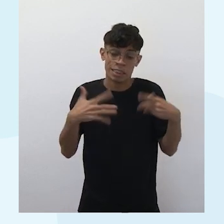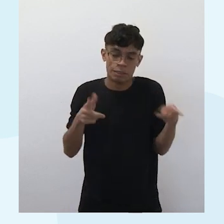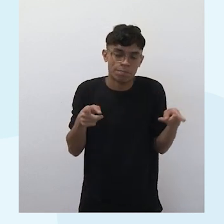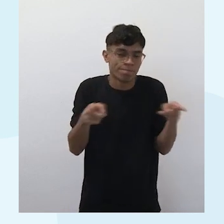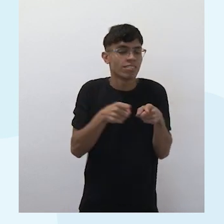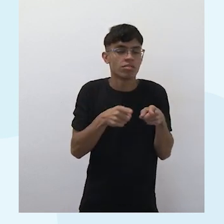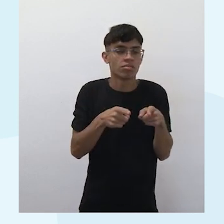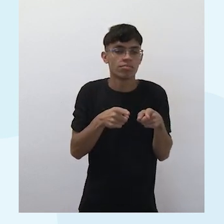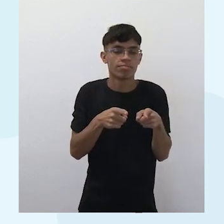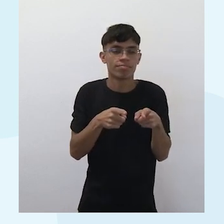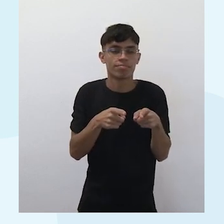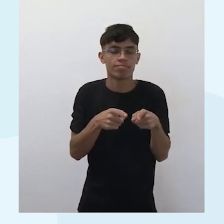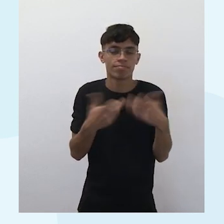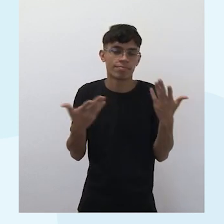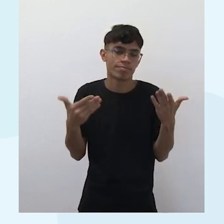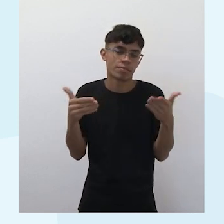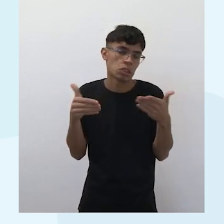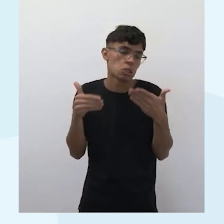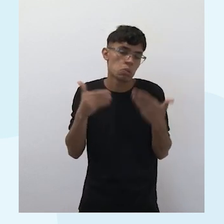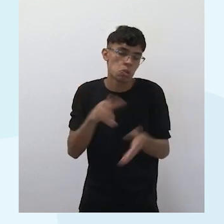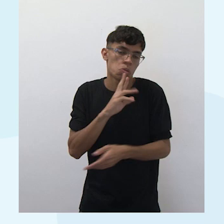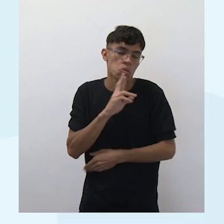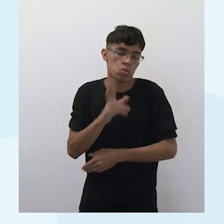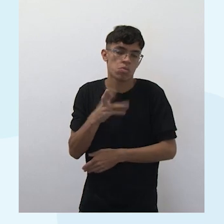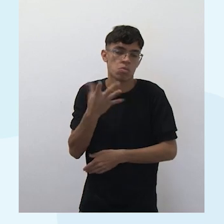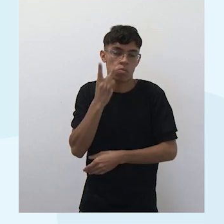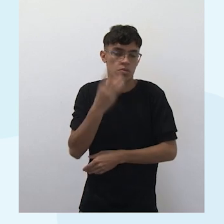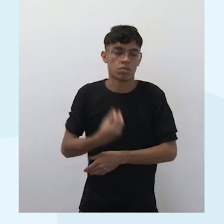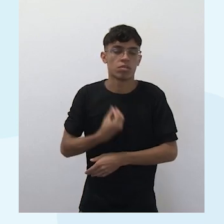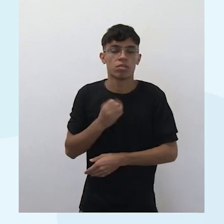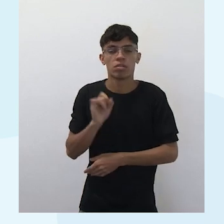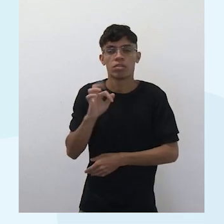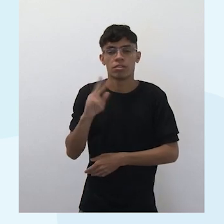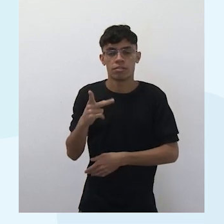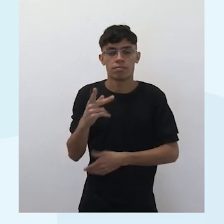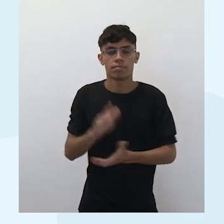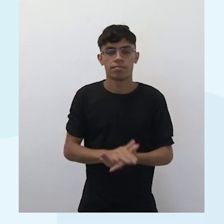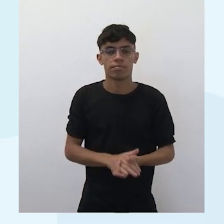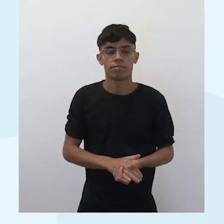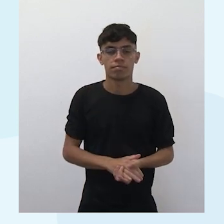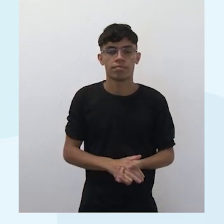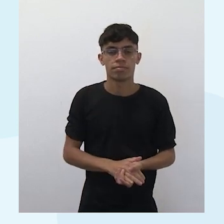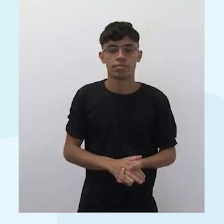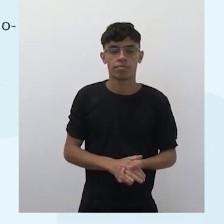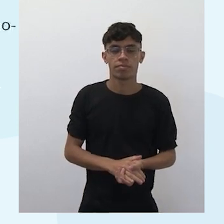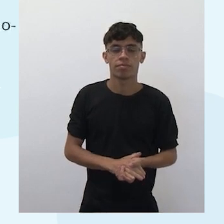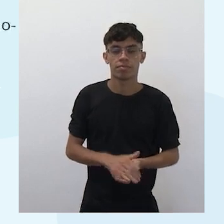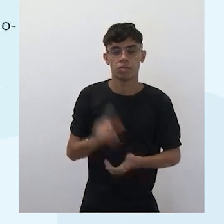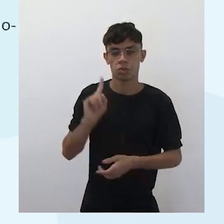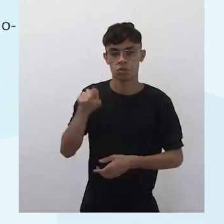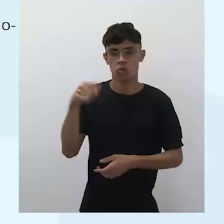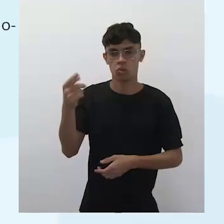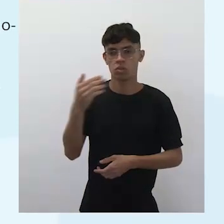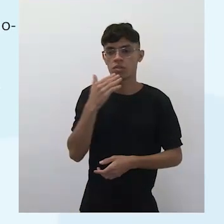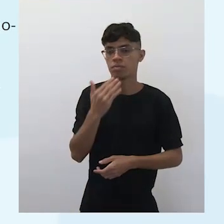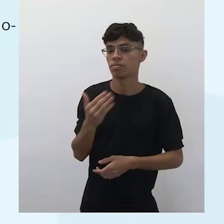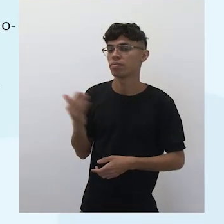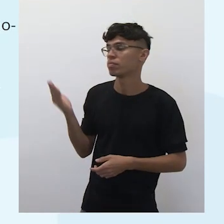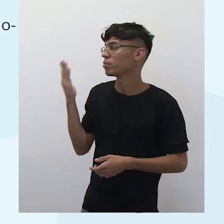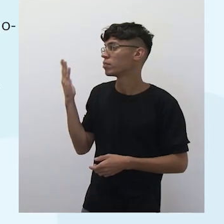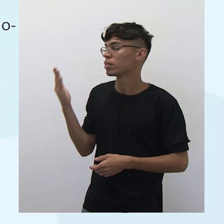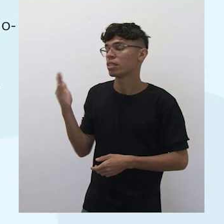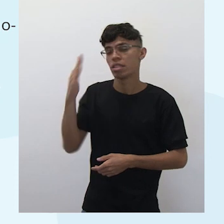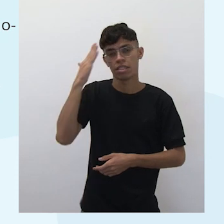para trazer essas considerações aqui ao ar. Tá bom? E nós vamos colocar no próximo slide, por favor, a questão do